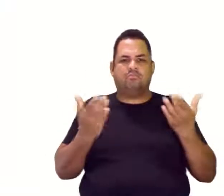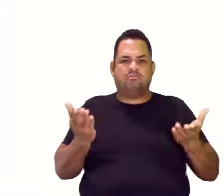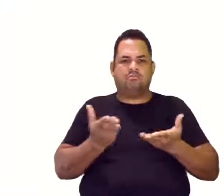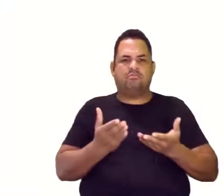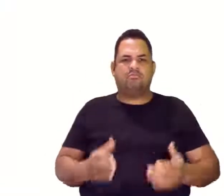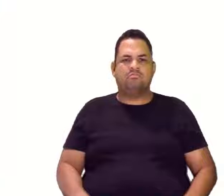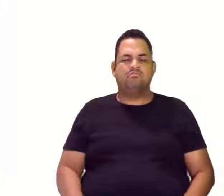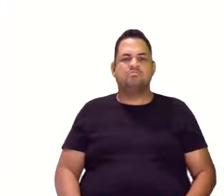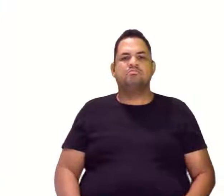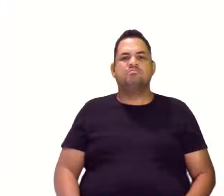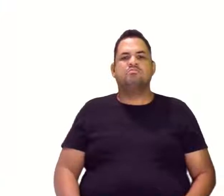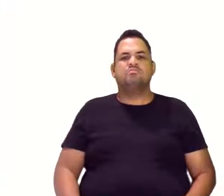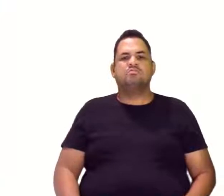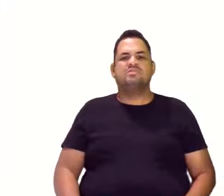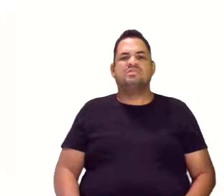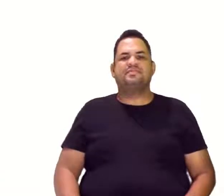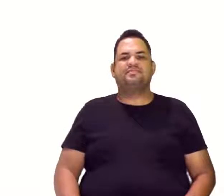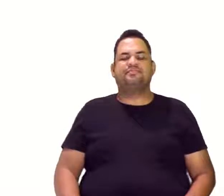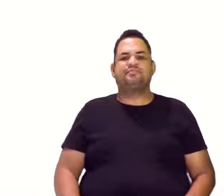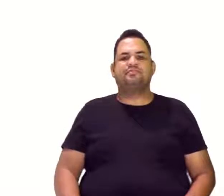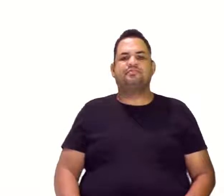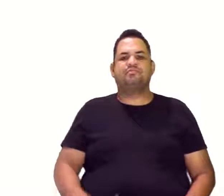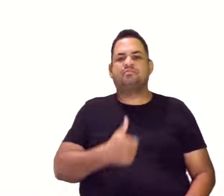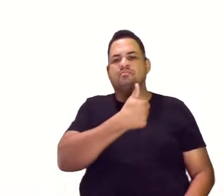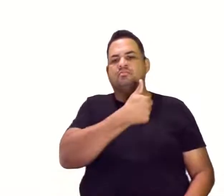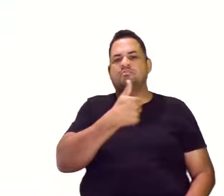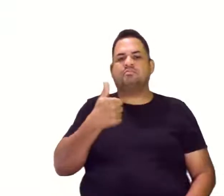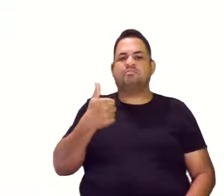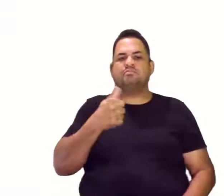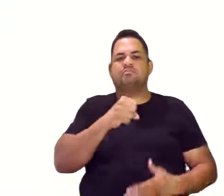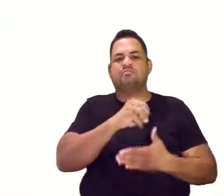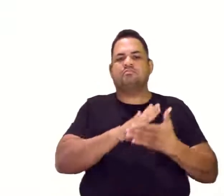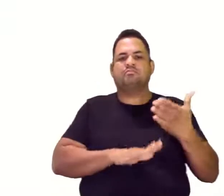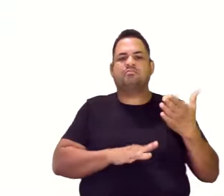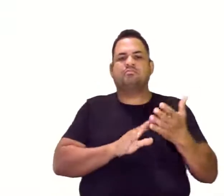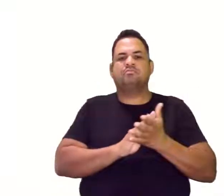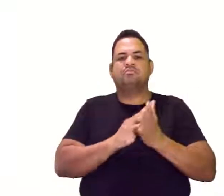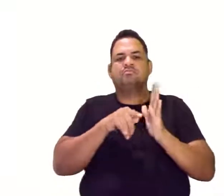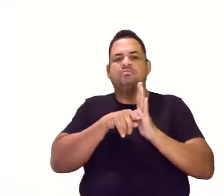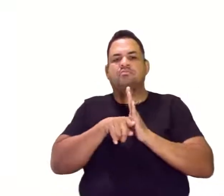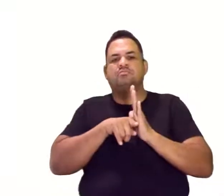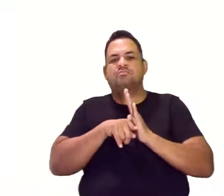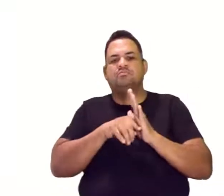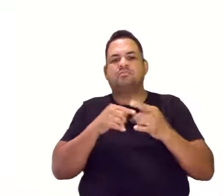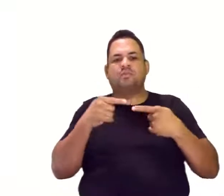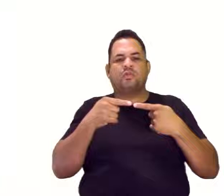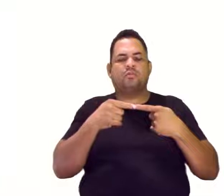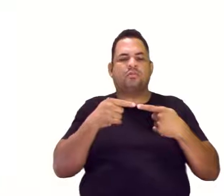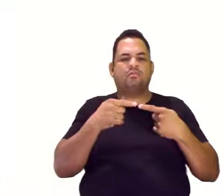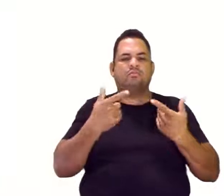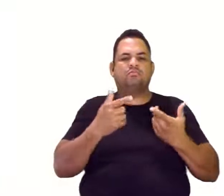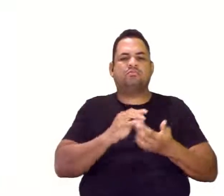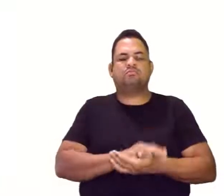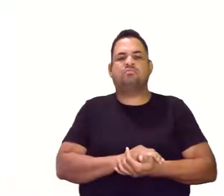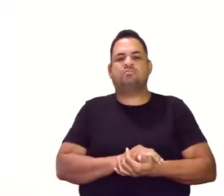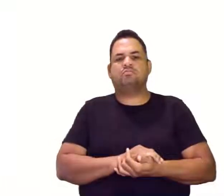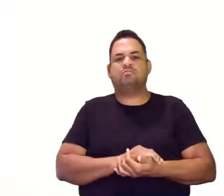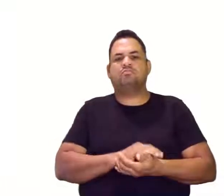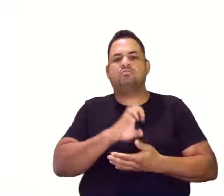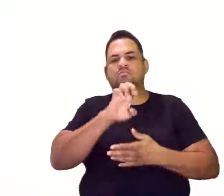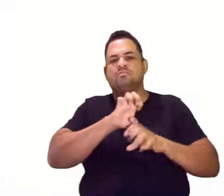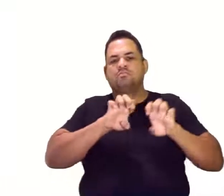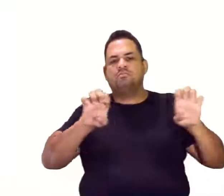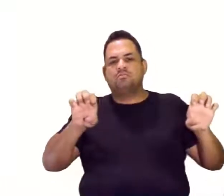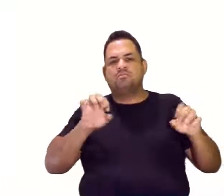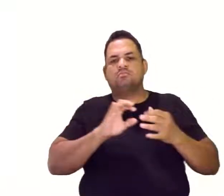hoje. E aí, 11 questões já parte de análise combinatória, probabilidade,